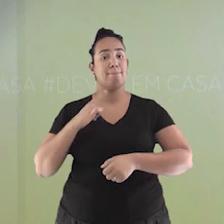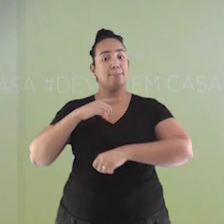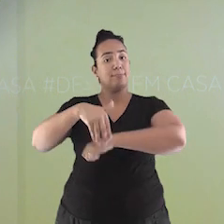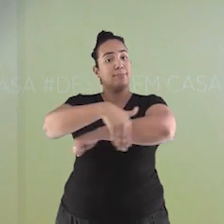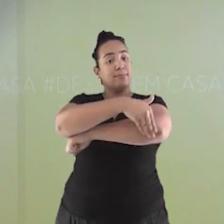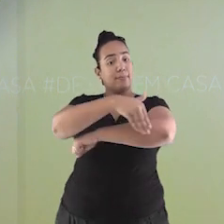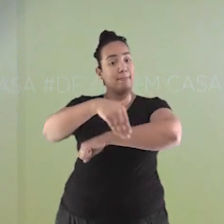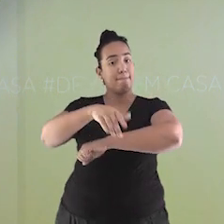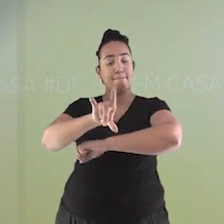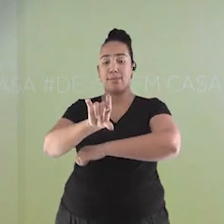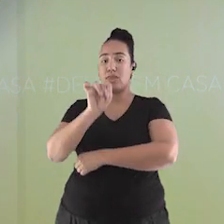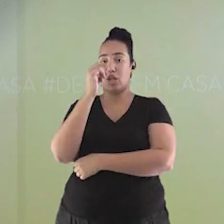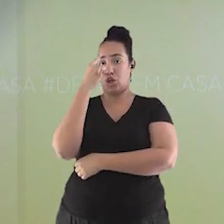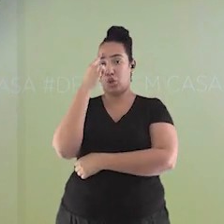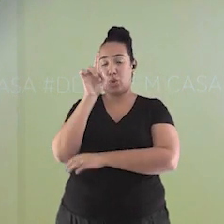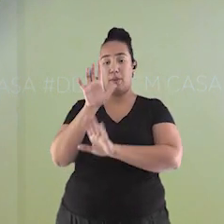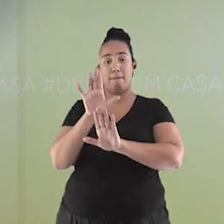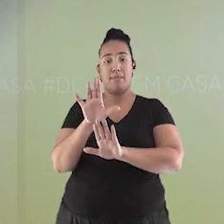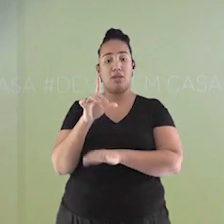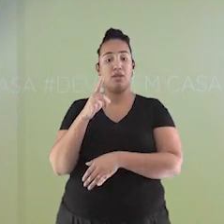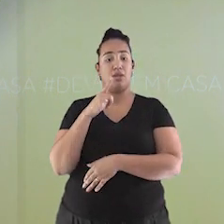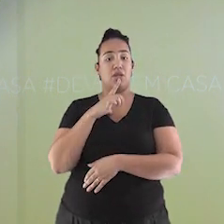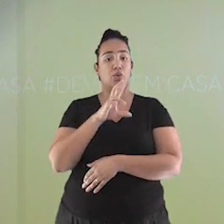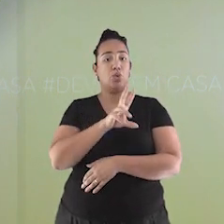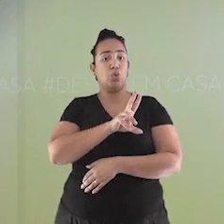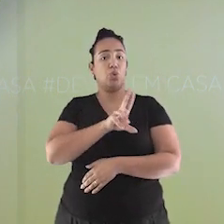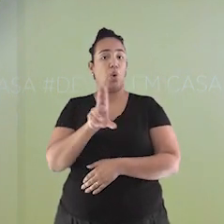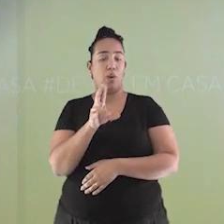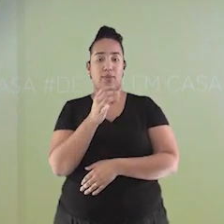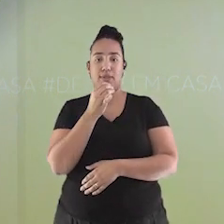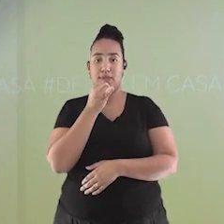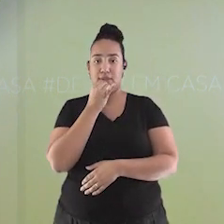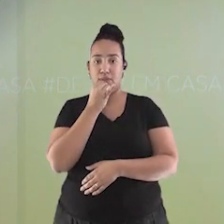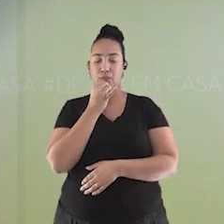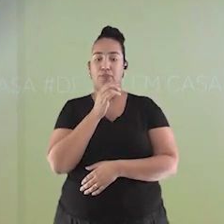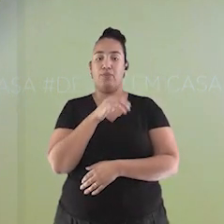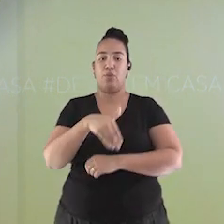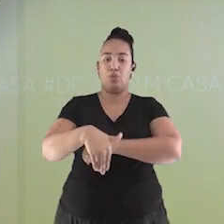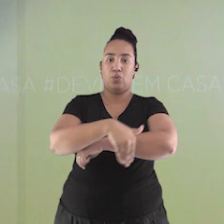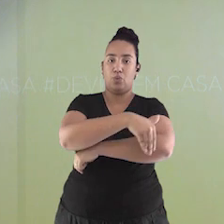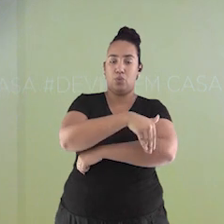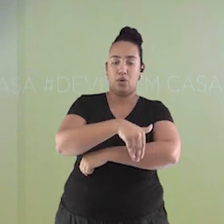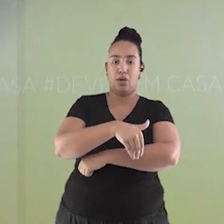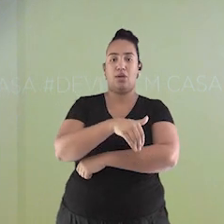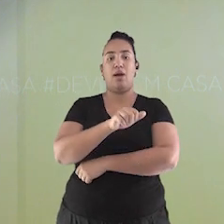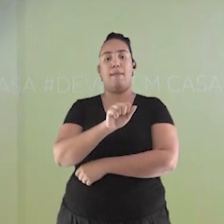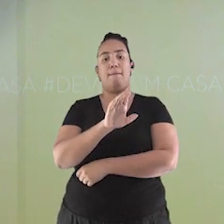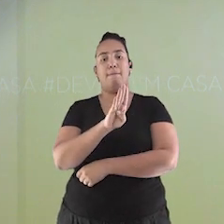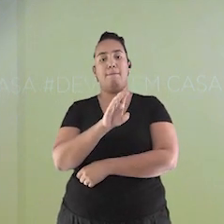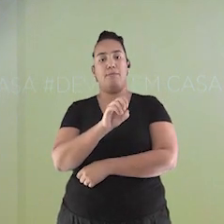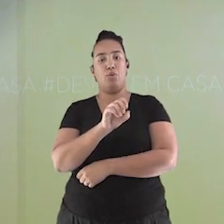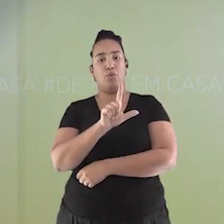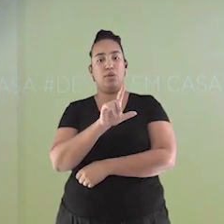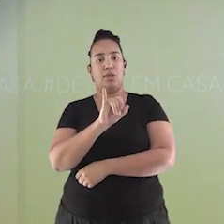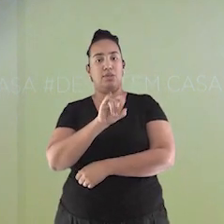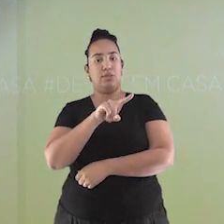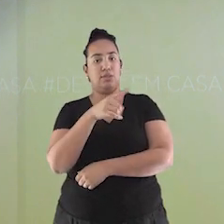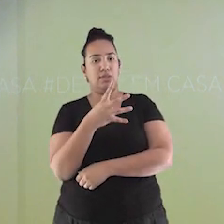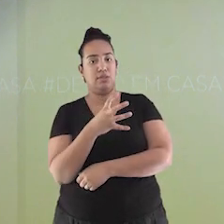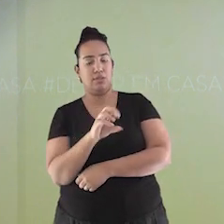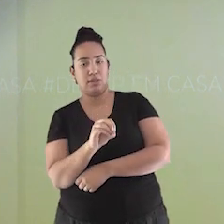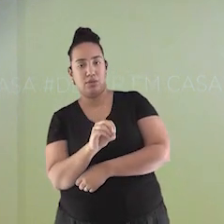ruas que, em vez da data, tem o nome do acontecimento, Rua da Abolição, Rua da